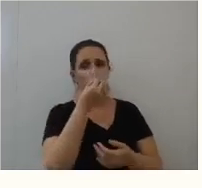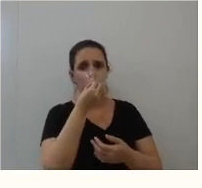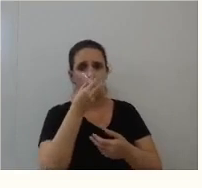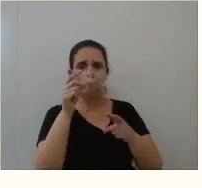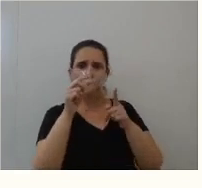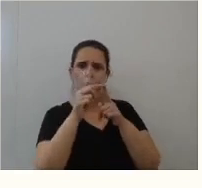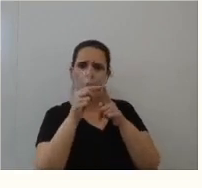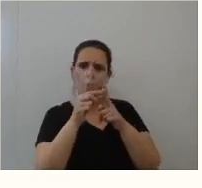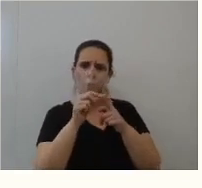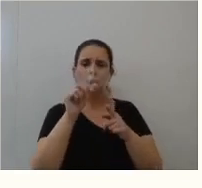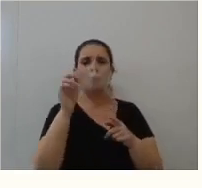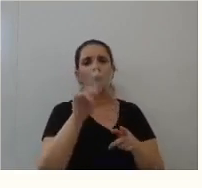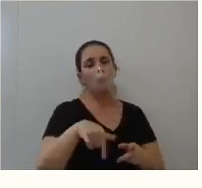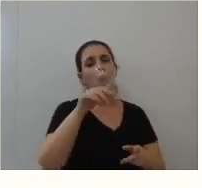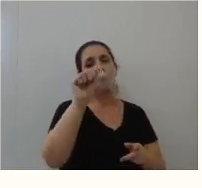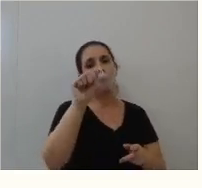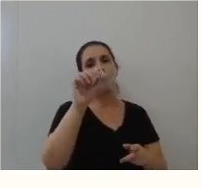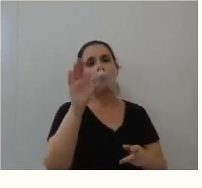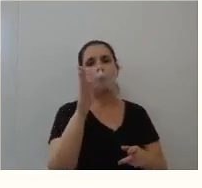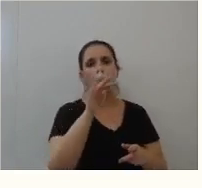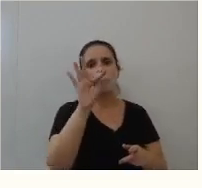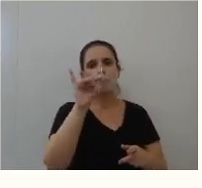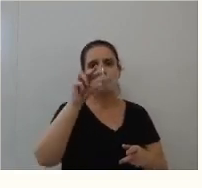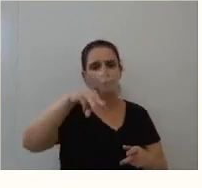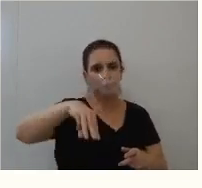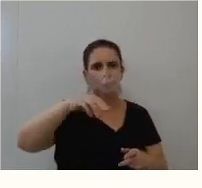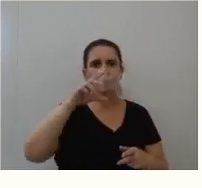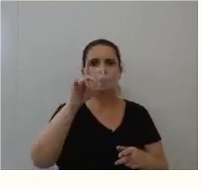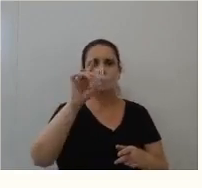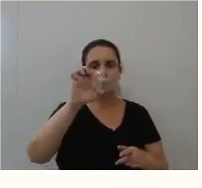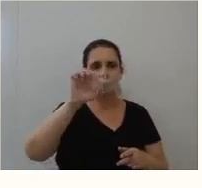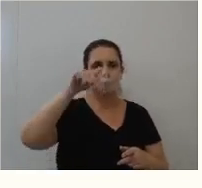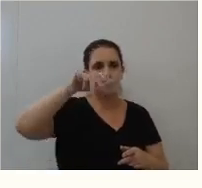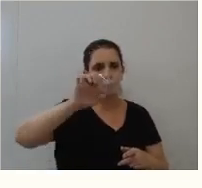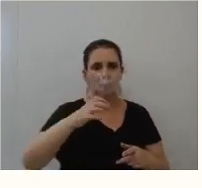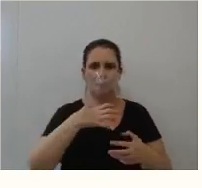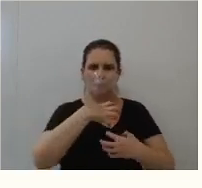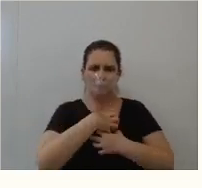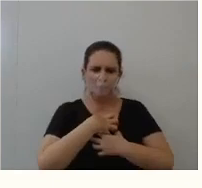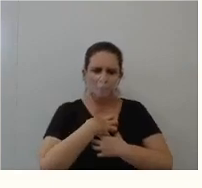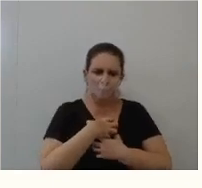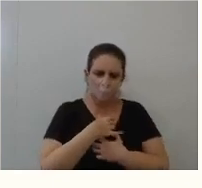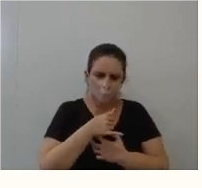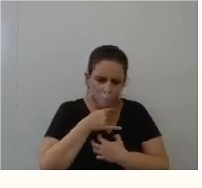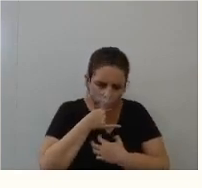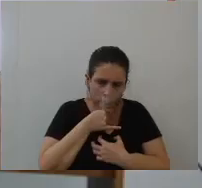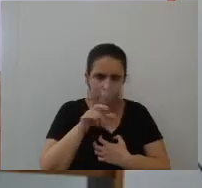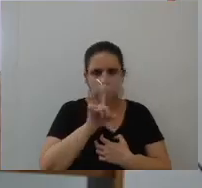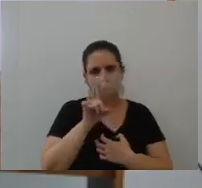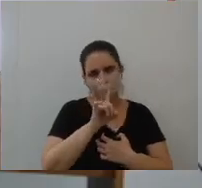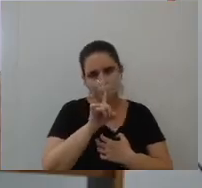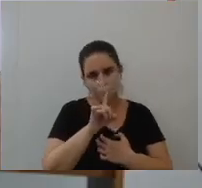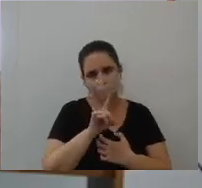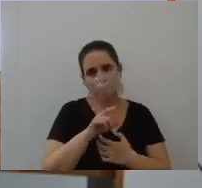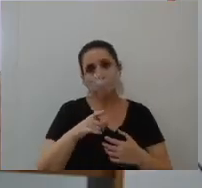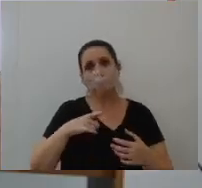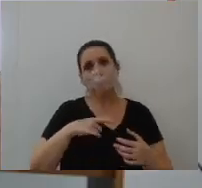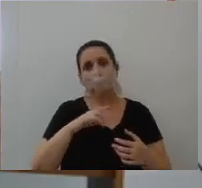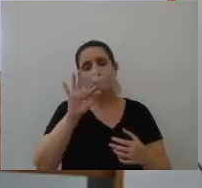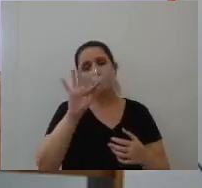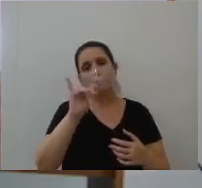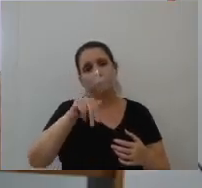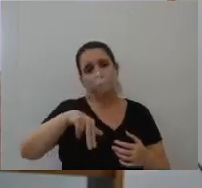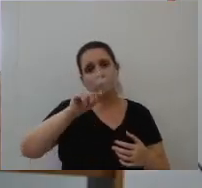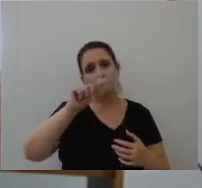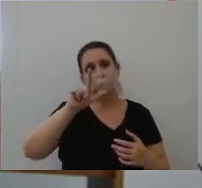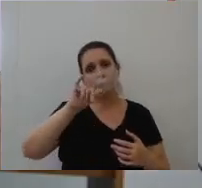a fim de que não se ofendesse. Perceba, há uma finalidade, há um objetivo, há um intuito. Luiz,